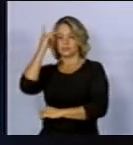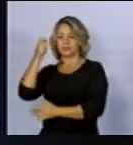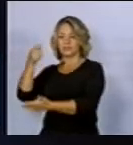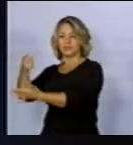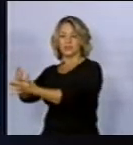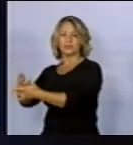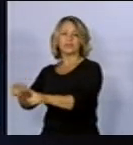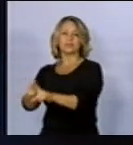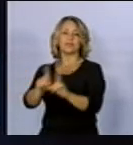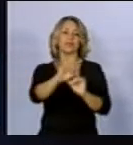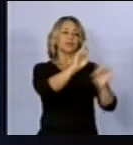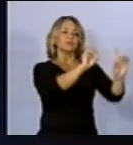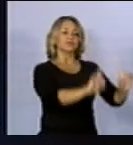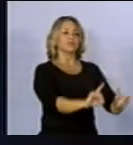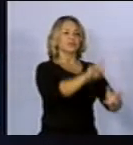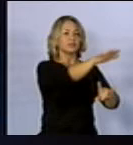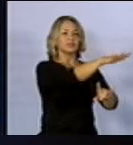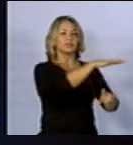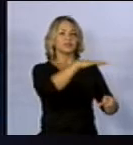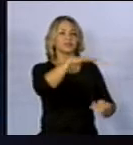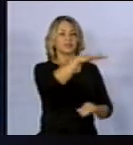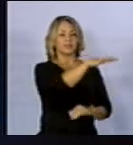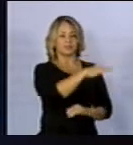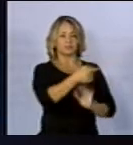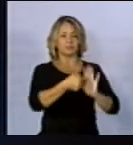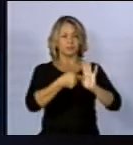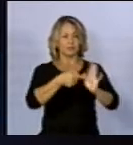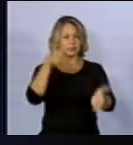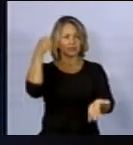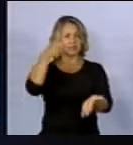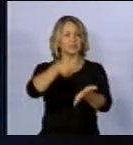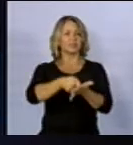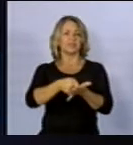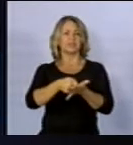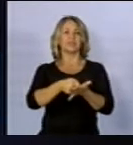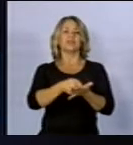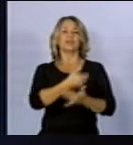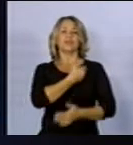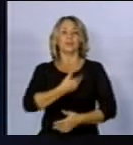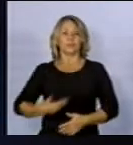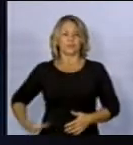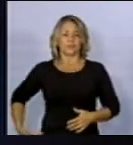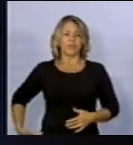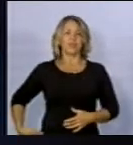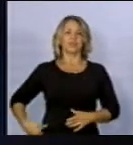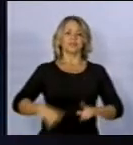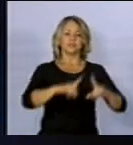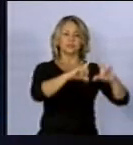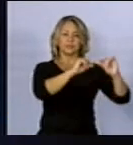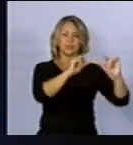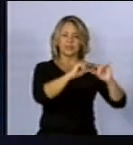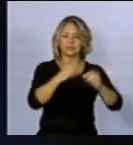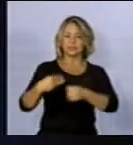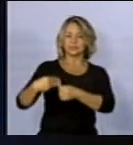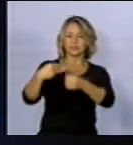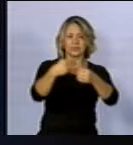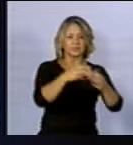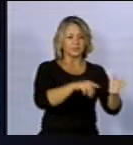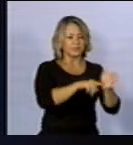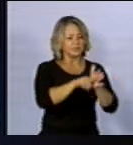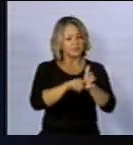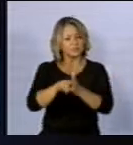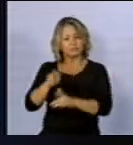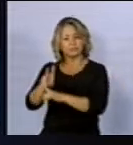o direito ambiental afirmando que a união os estados o Distrito Federal e os municípios fiscalizarão e